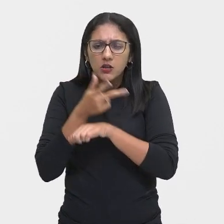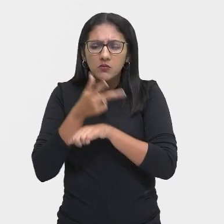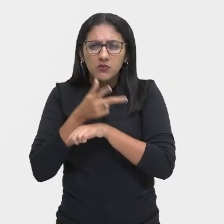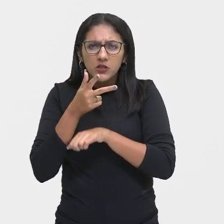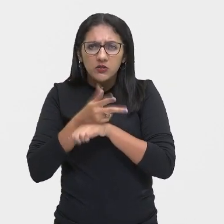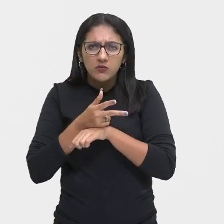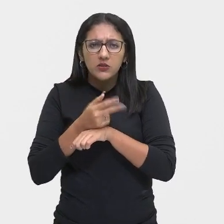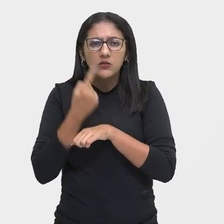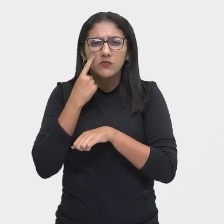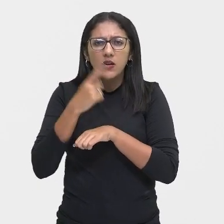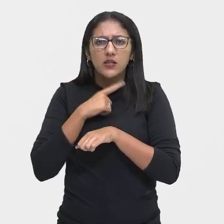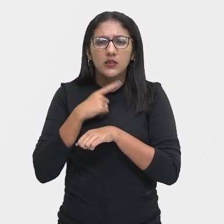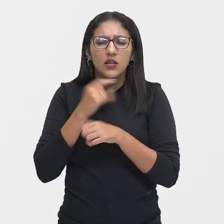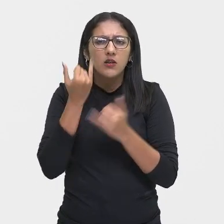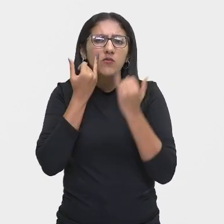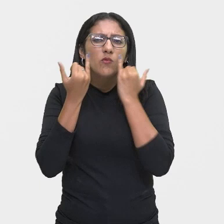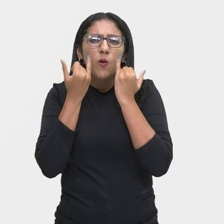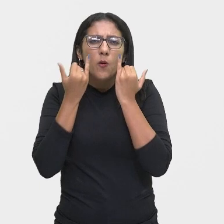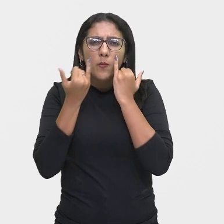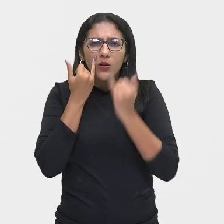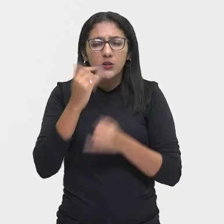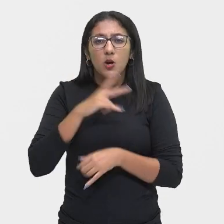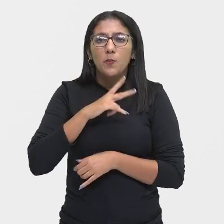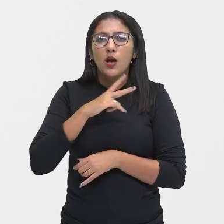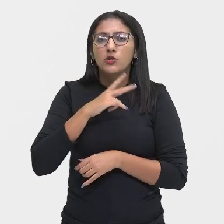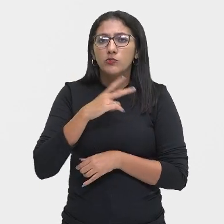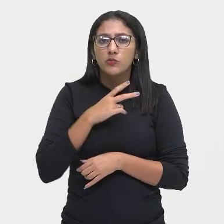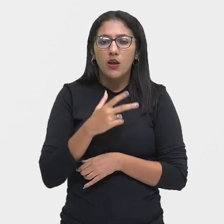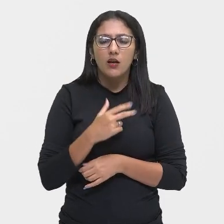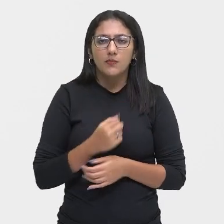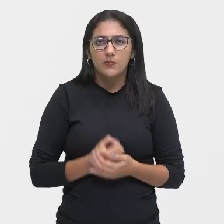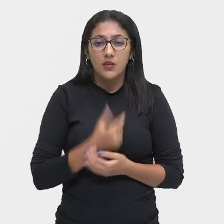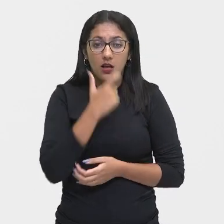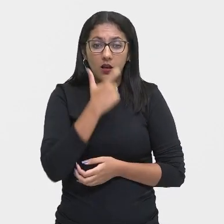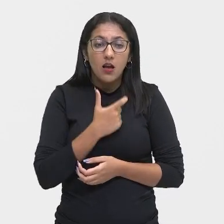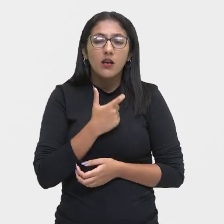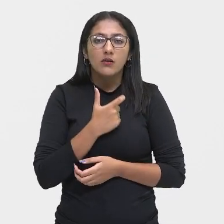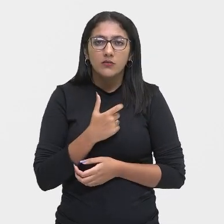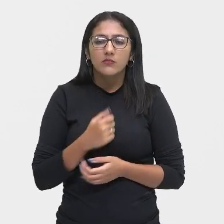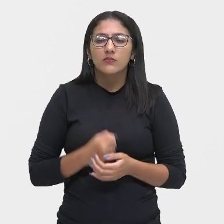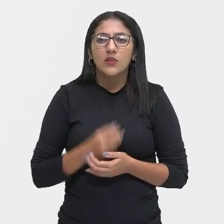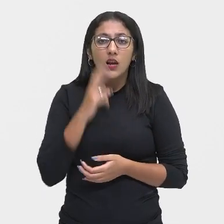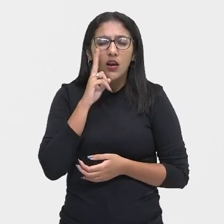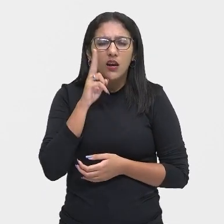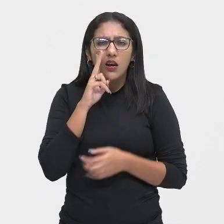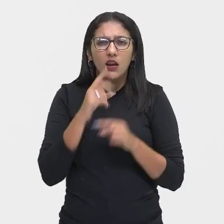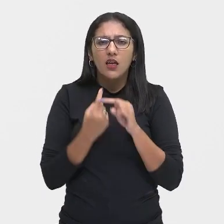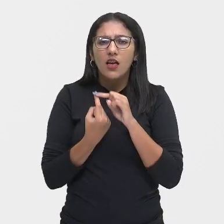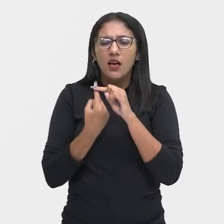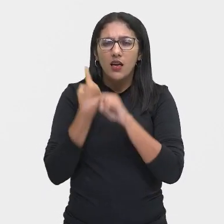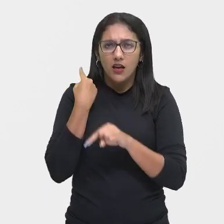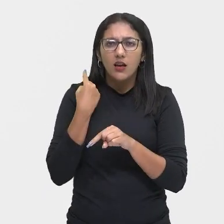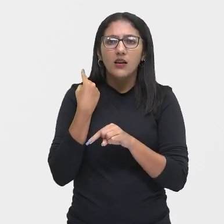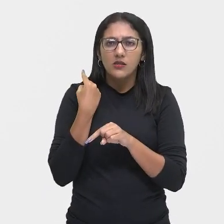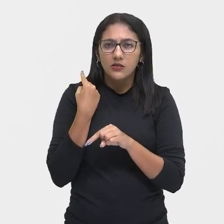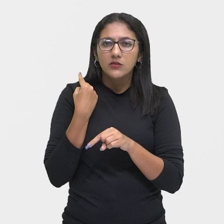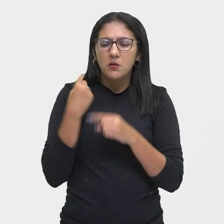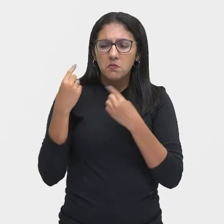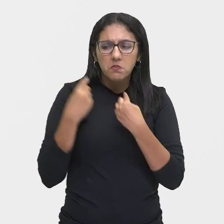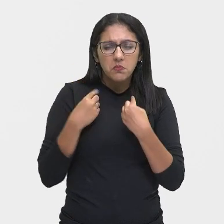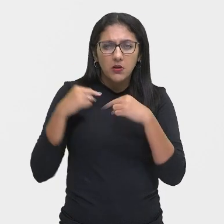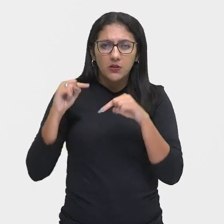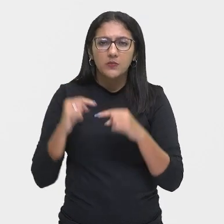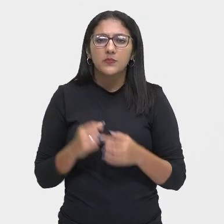captarem informações ou dados íntimos. Lembra do sexting, né? Da pornografia de revanche? Então, olha